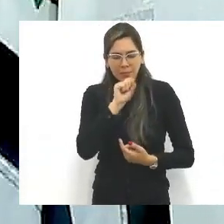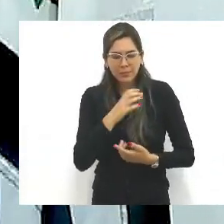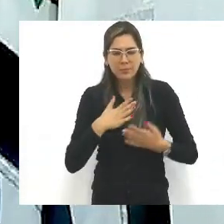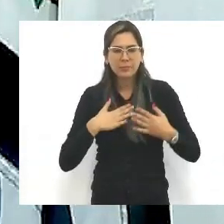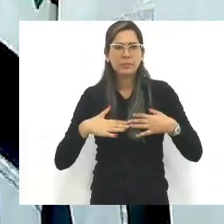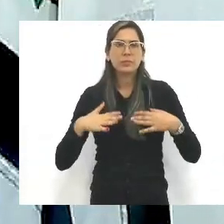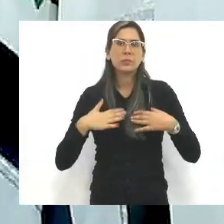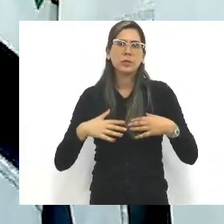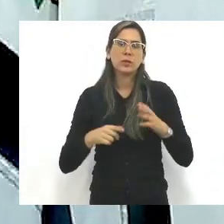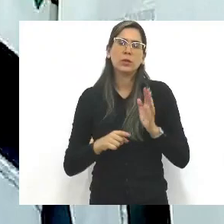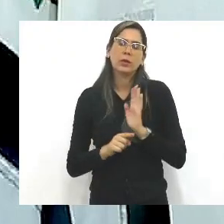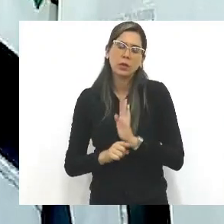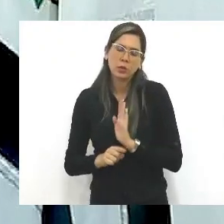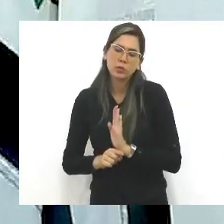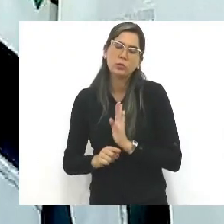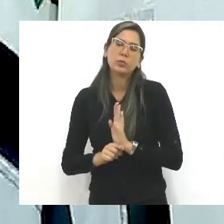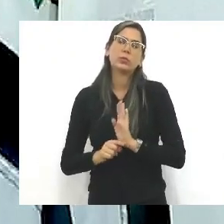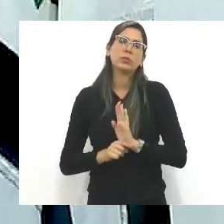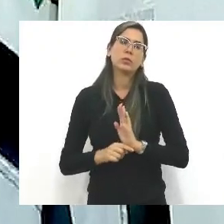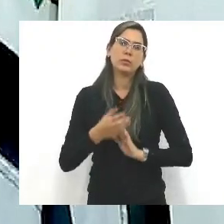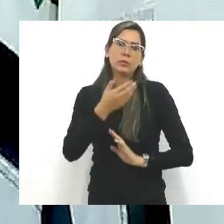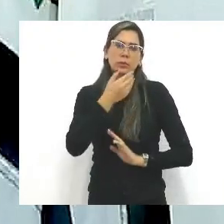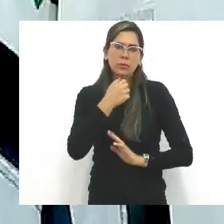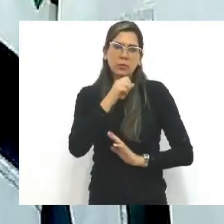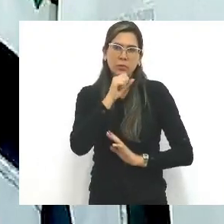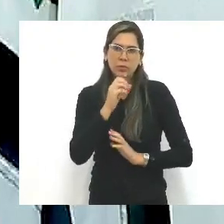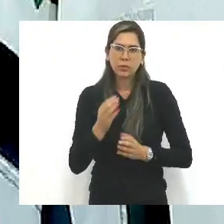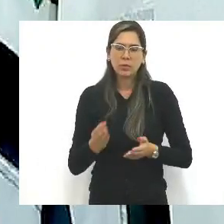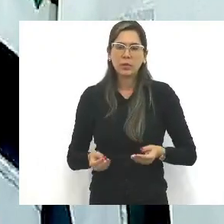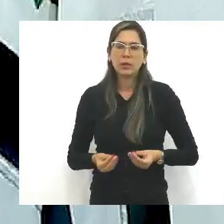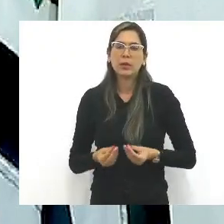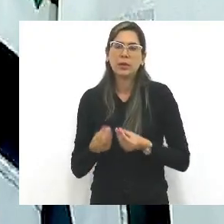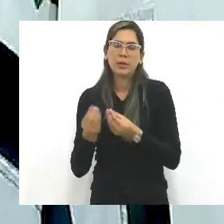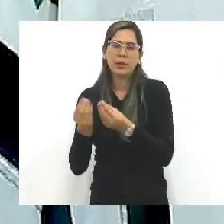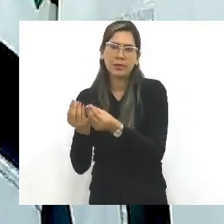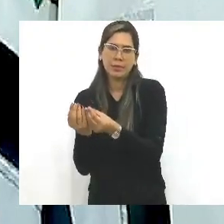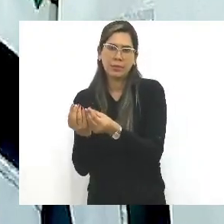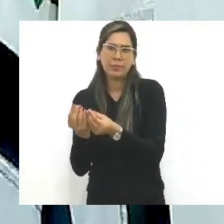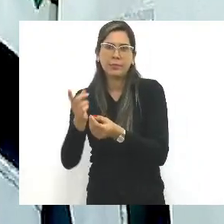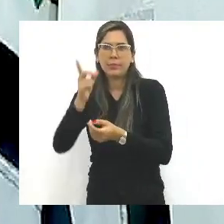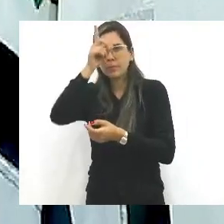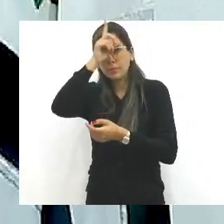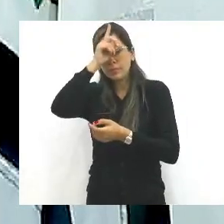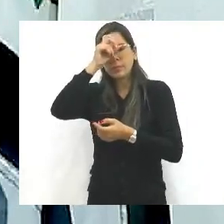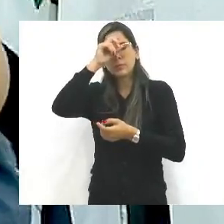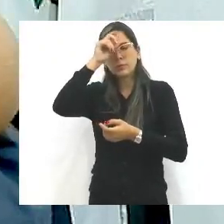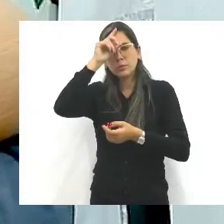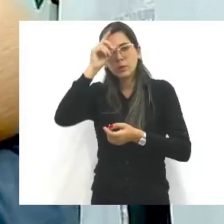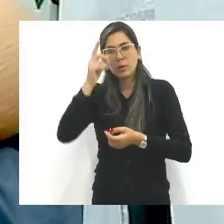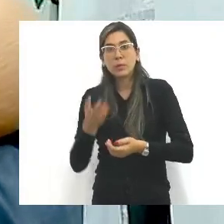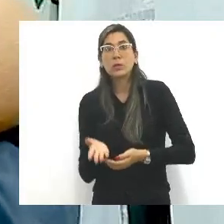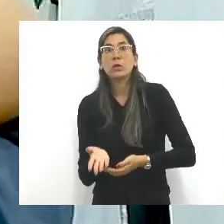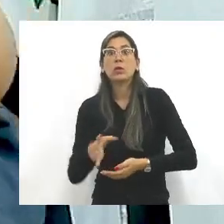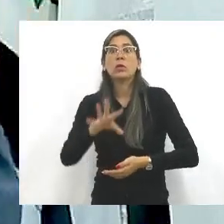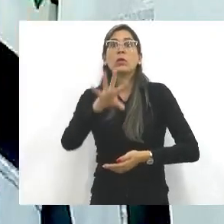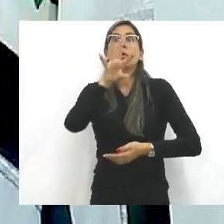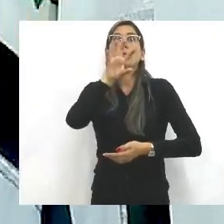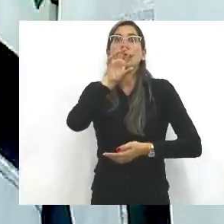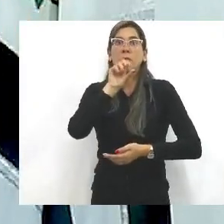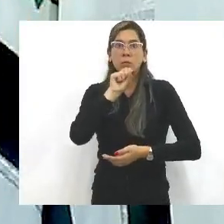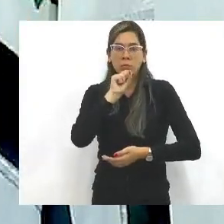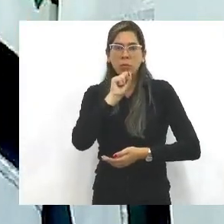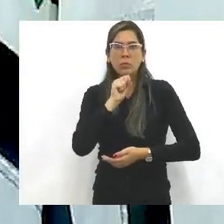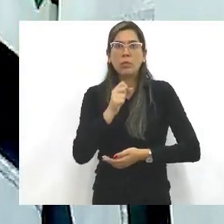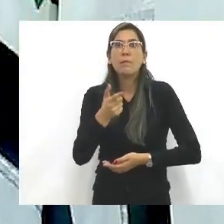todo o suporte para esse pai e essa criança, e encaminhamos para o hospital. Mesmo que a criança volte à sua normalidade, mesmo que o